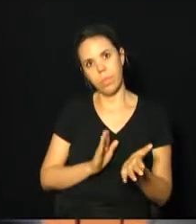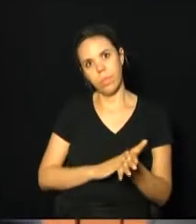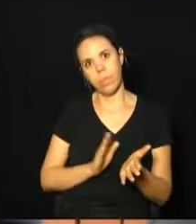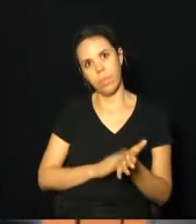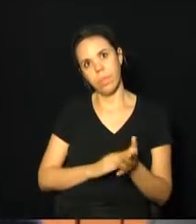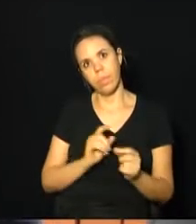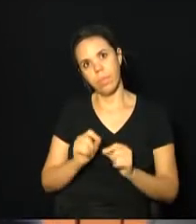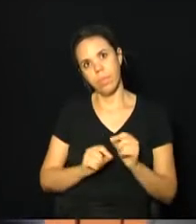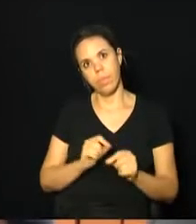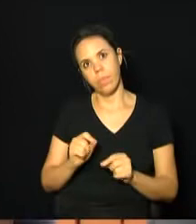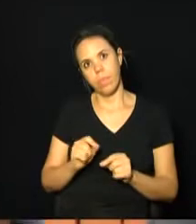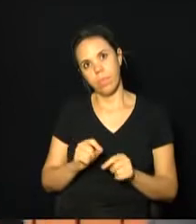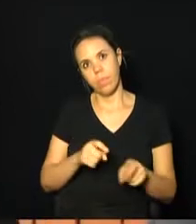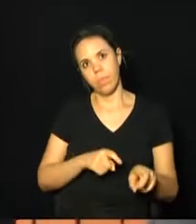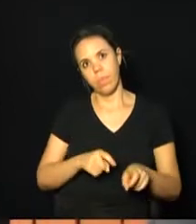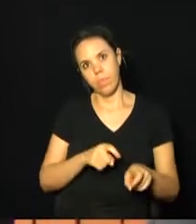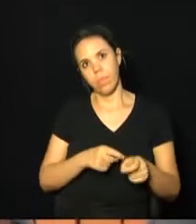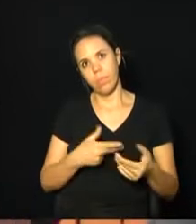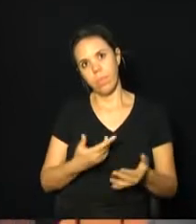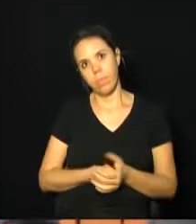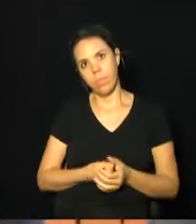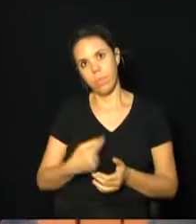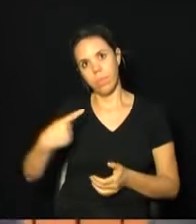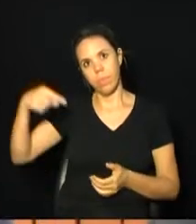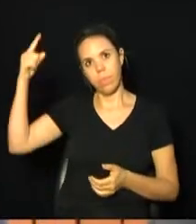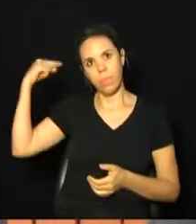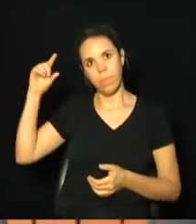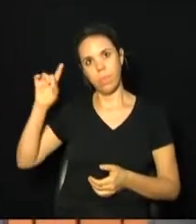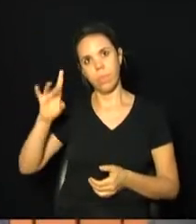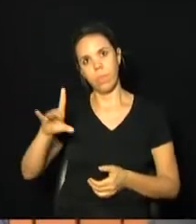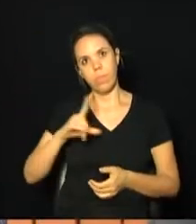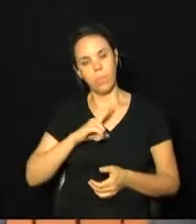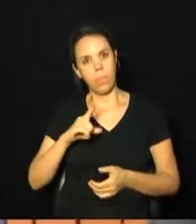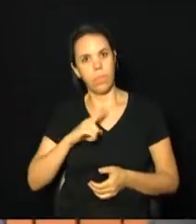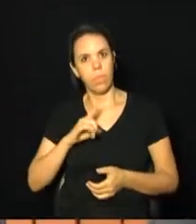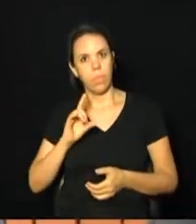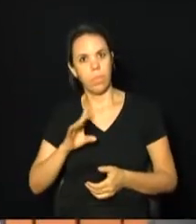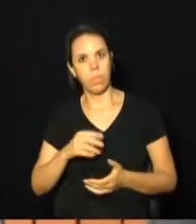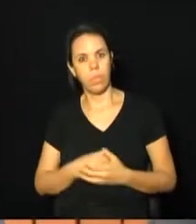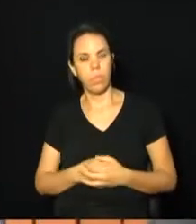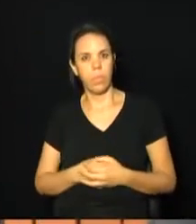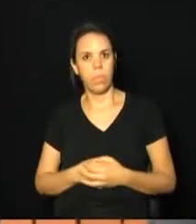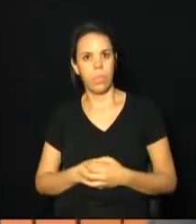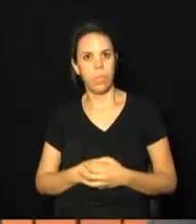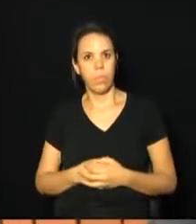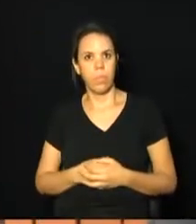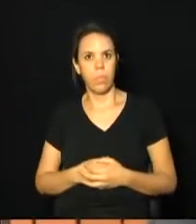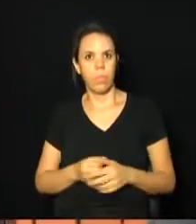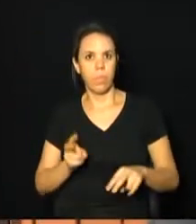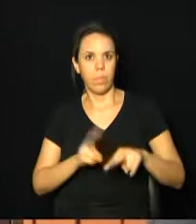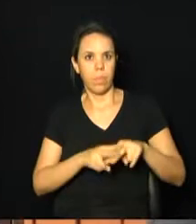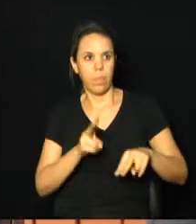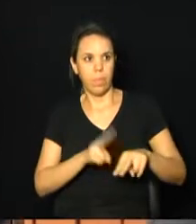cobrando a roçada. E na época a gente só tinha os reeducandos, né?